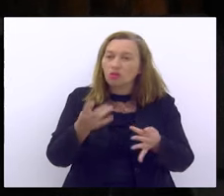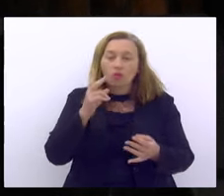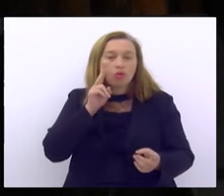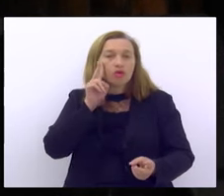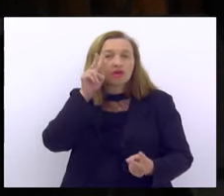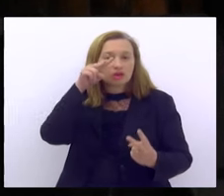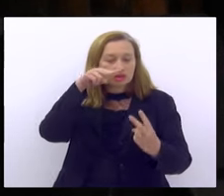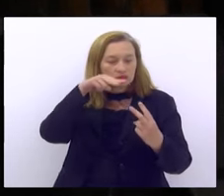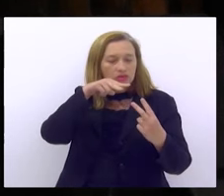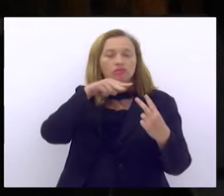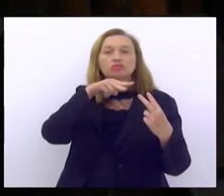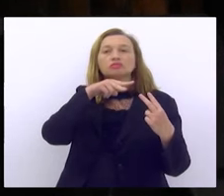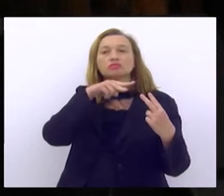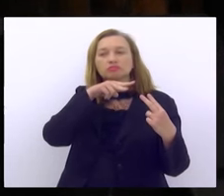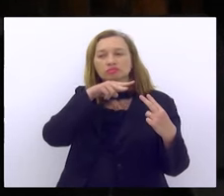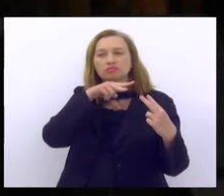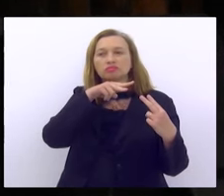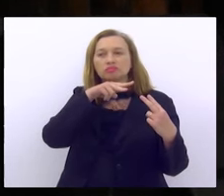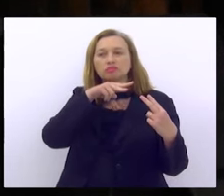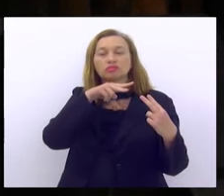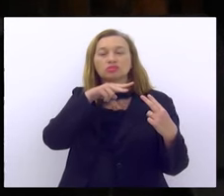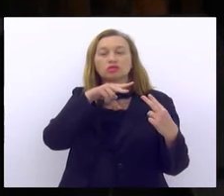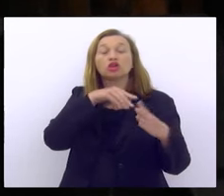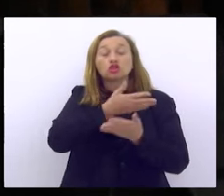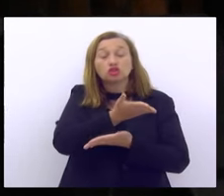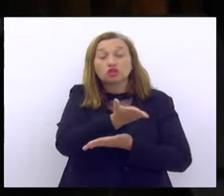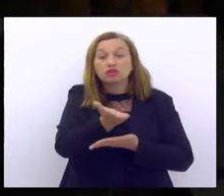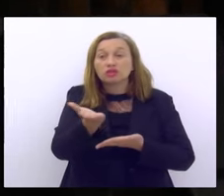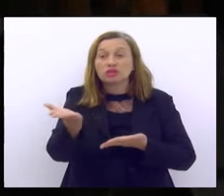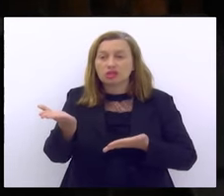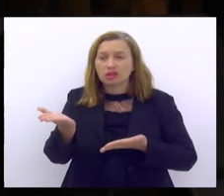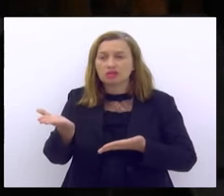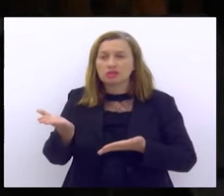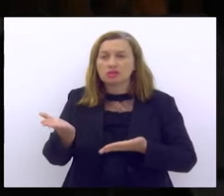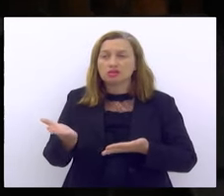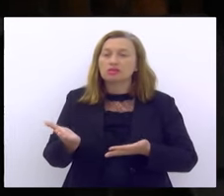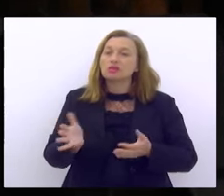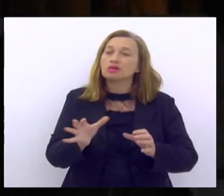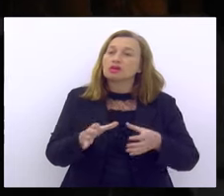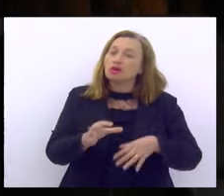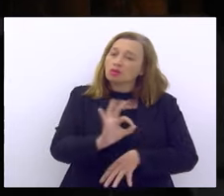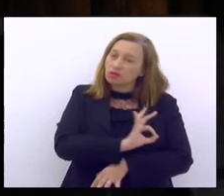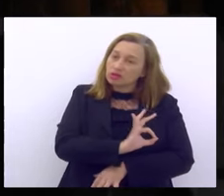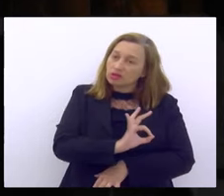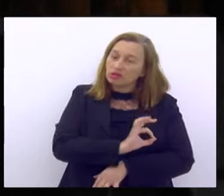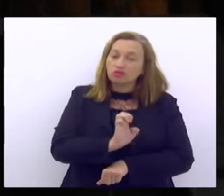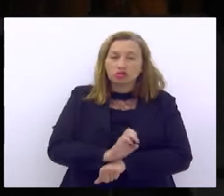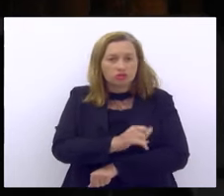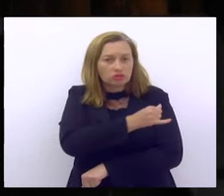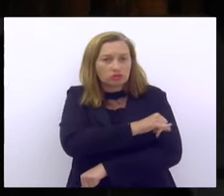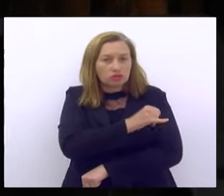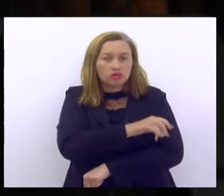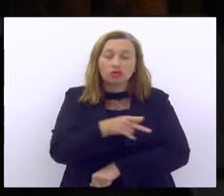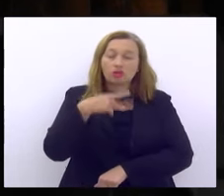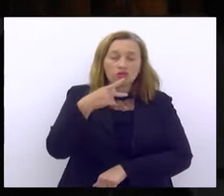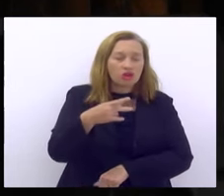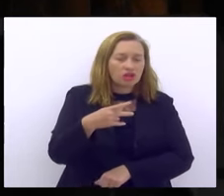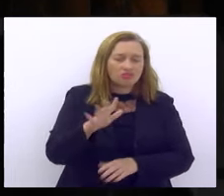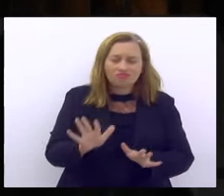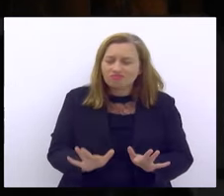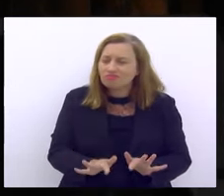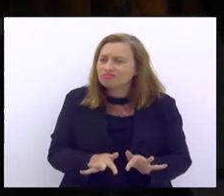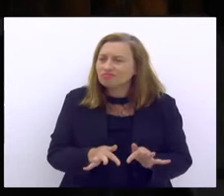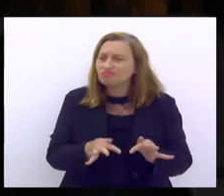olhando olho no olho do senhor e da senhora, agente de segurança pública no Rio de Janeiro, a quem eu me dirijo com toda a